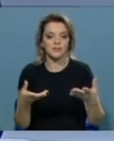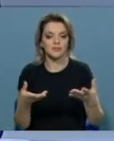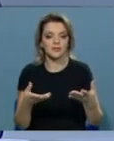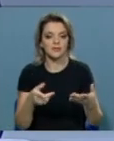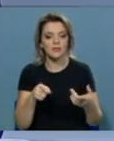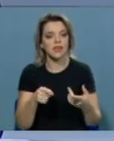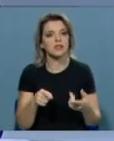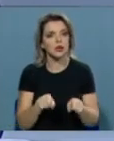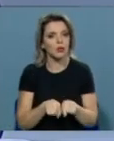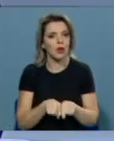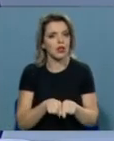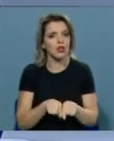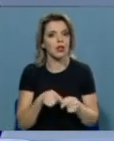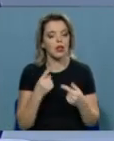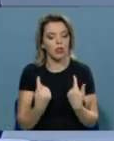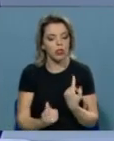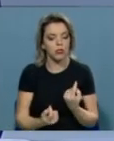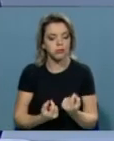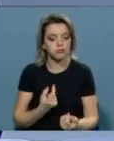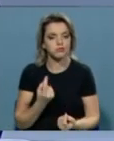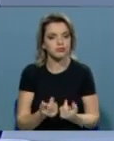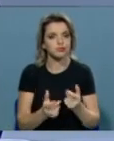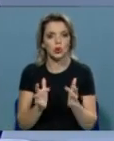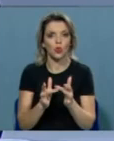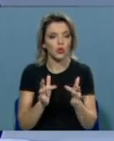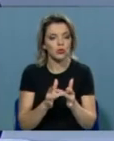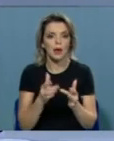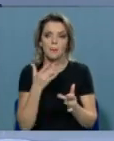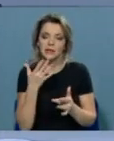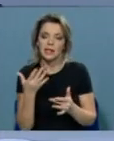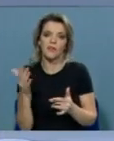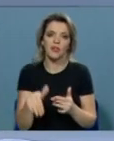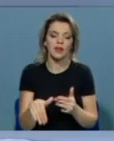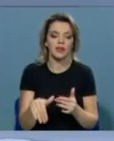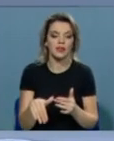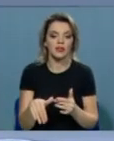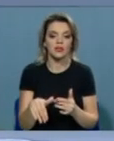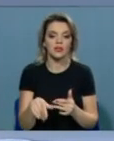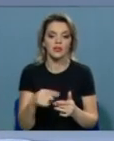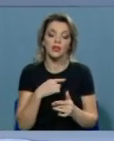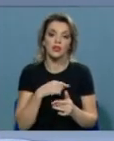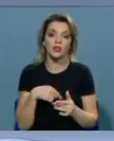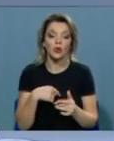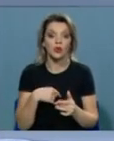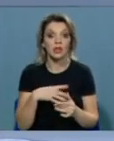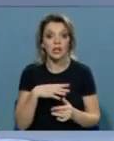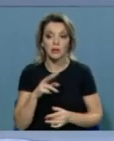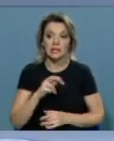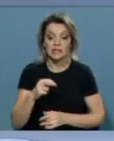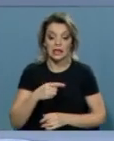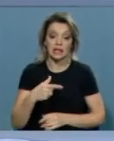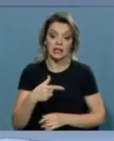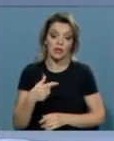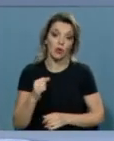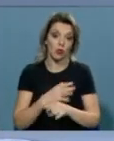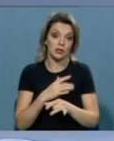fazer um processo de reiniciar contados pedir para que vem ou não só no dia pelo que parece uma certa companhia para já só que eu